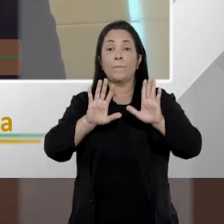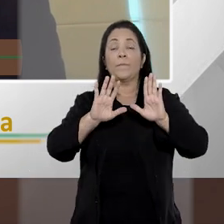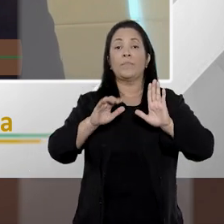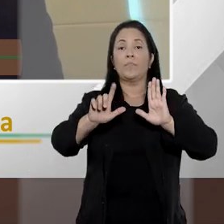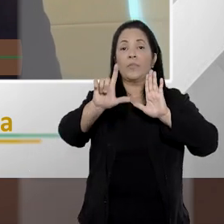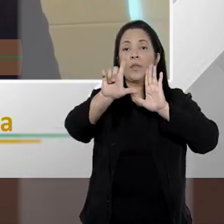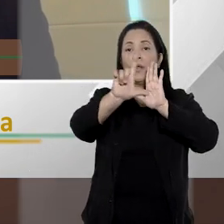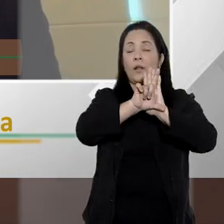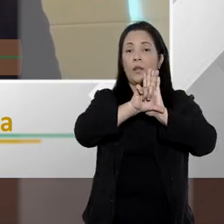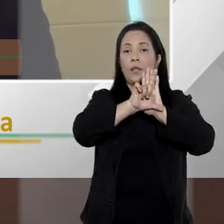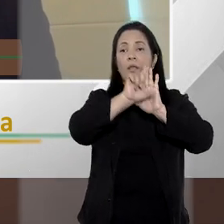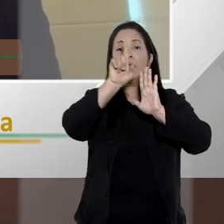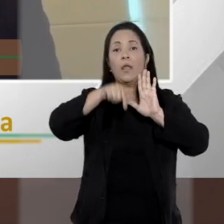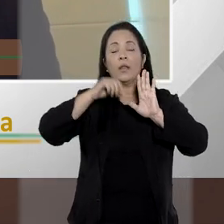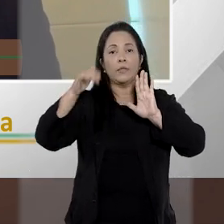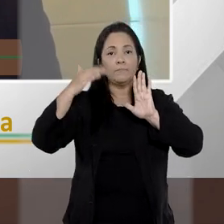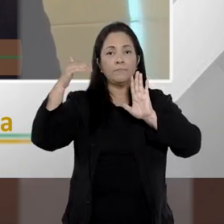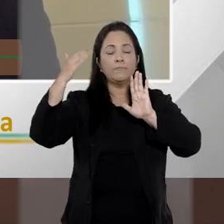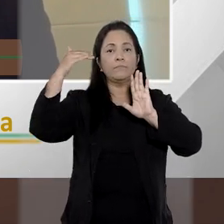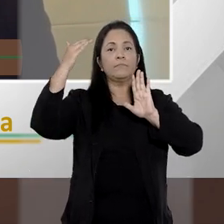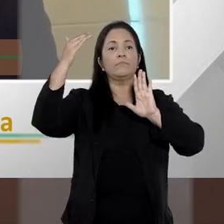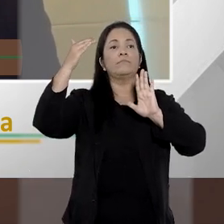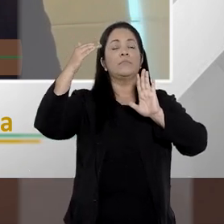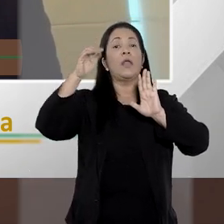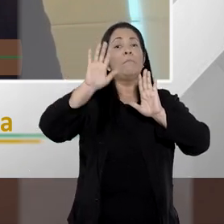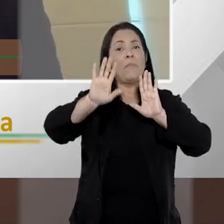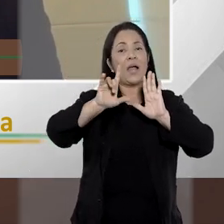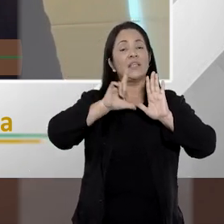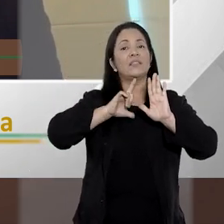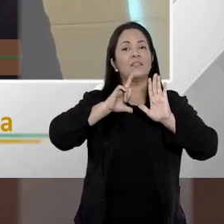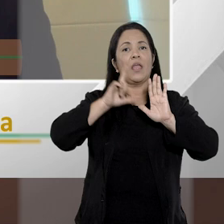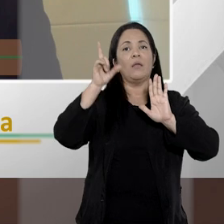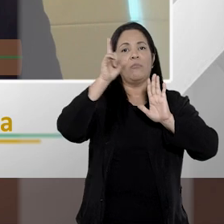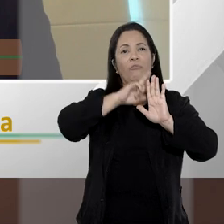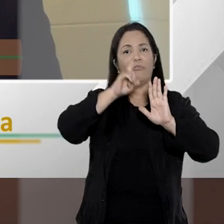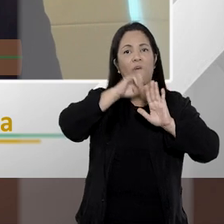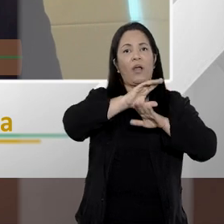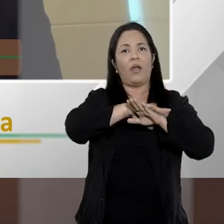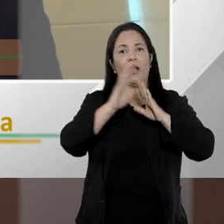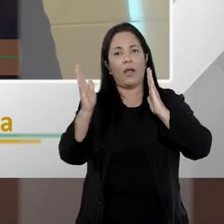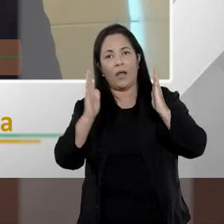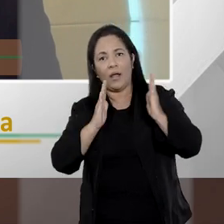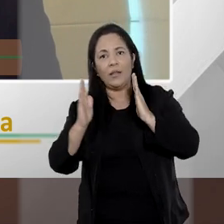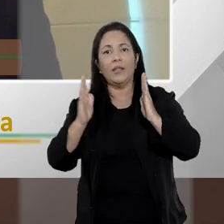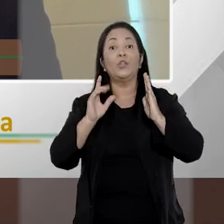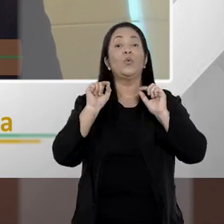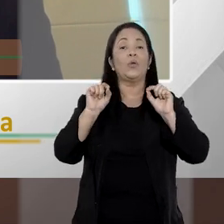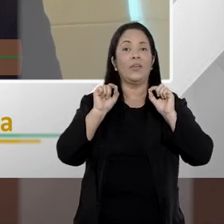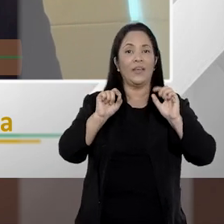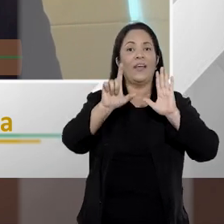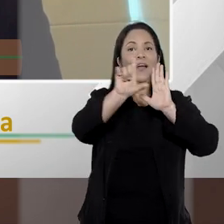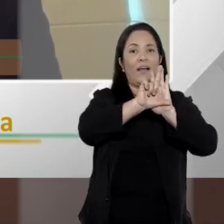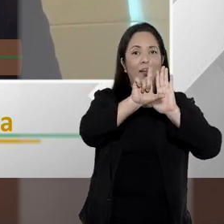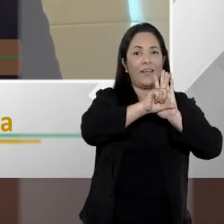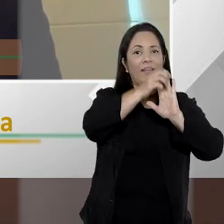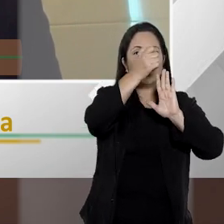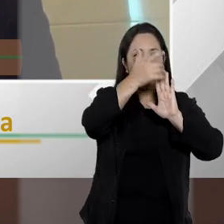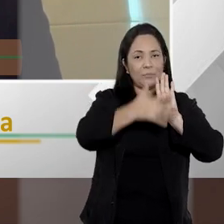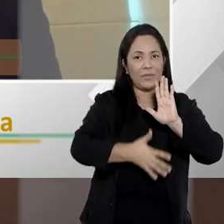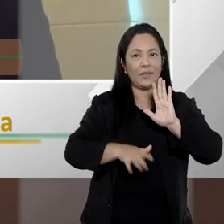lei avançada, há um hiato grande entre o que está escrito e o que é aplicado. Isso